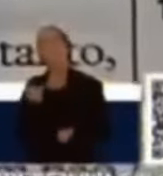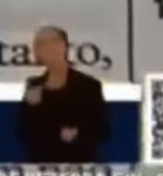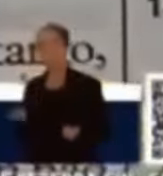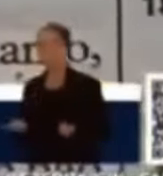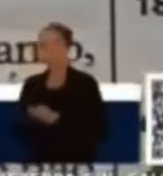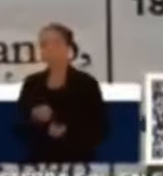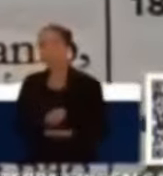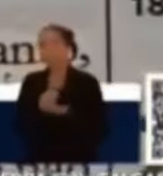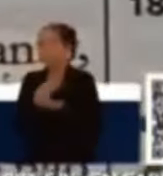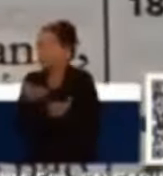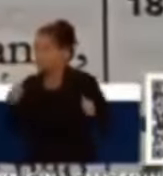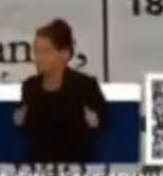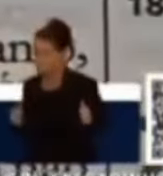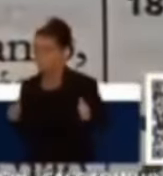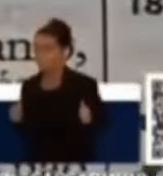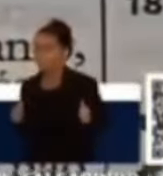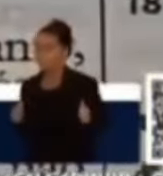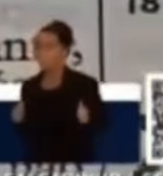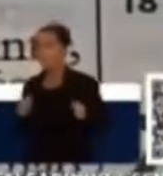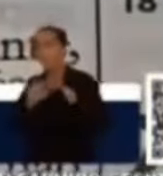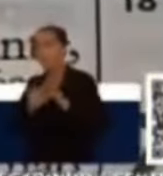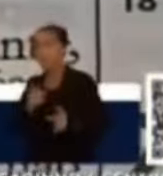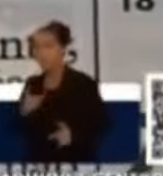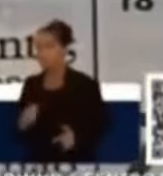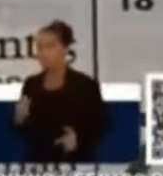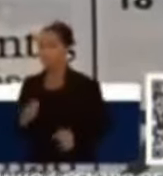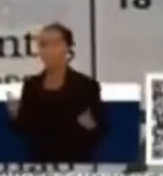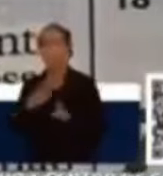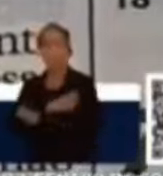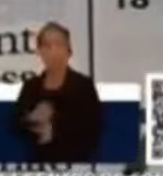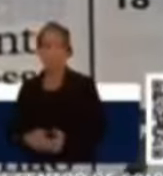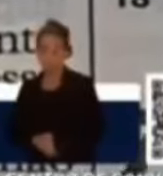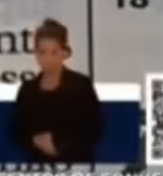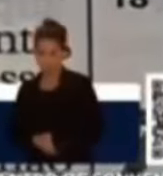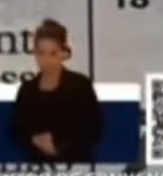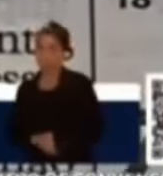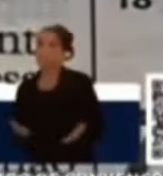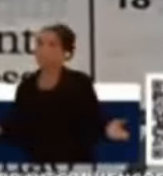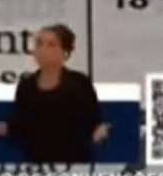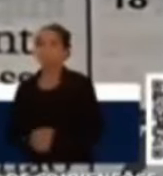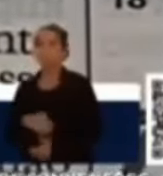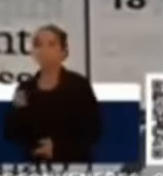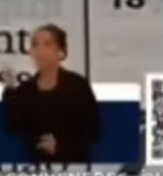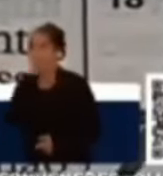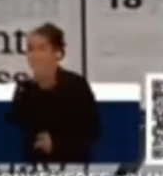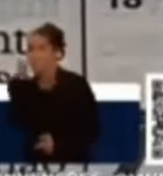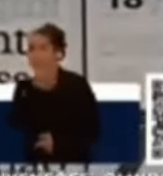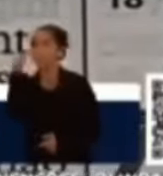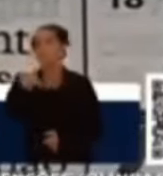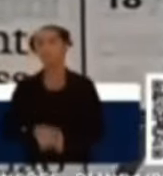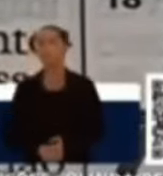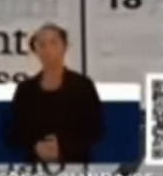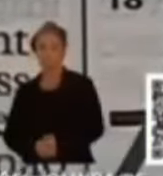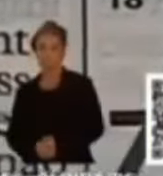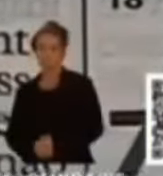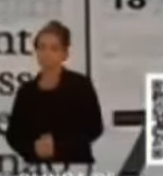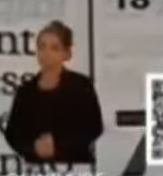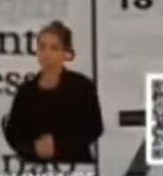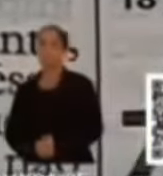É? Então pronto, rapaz. Eu não minto para vocês não. Então